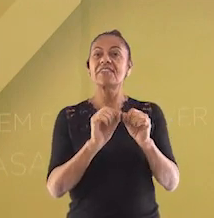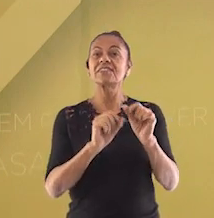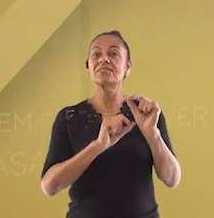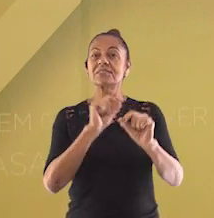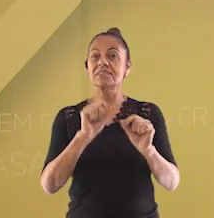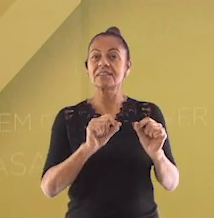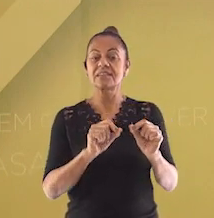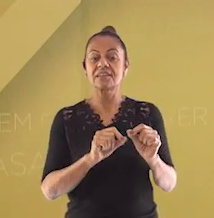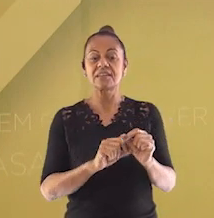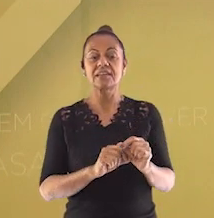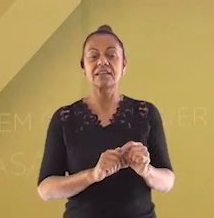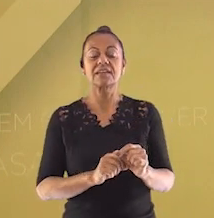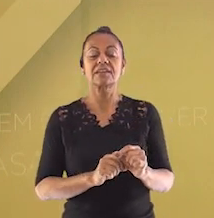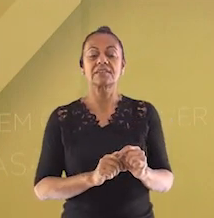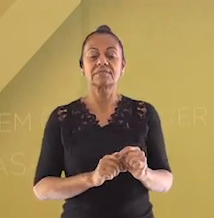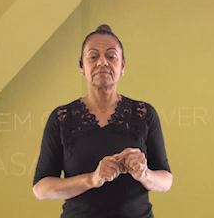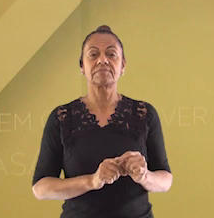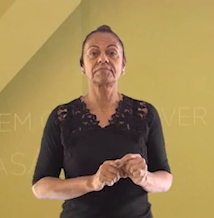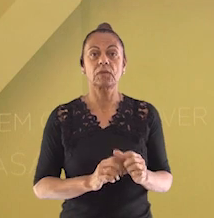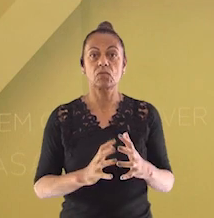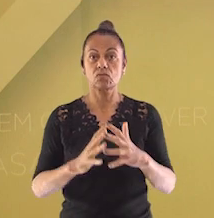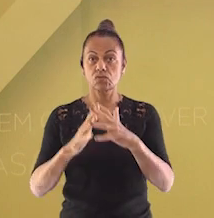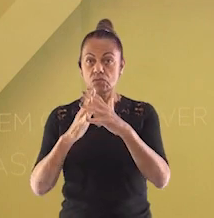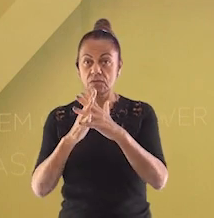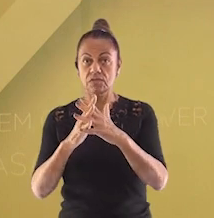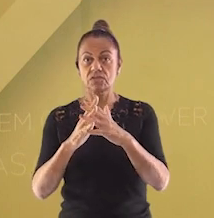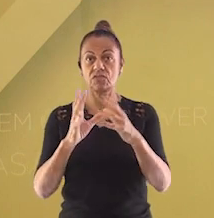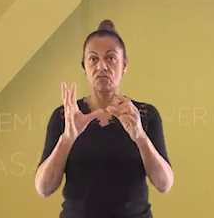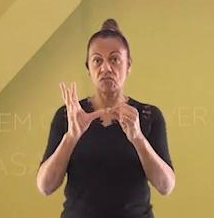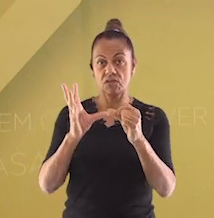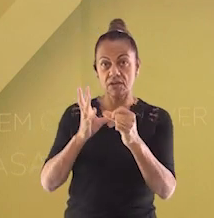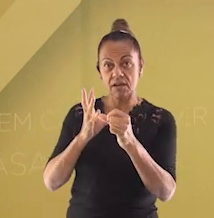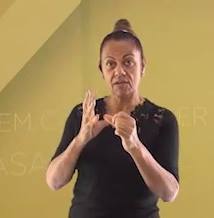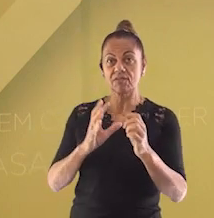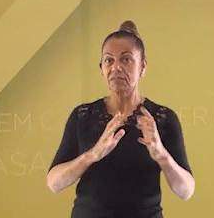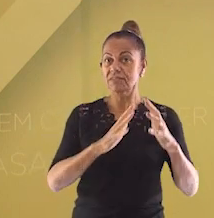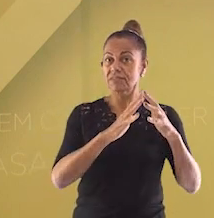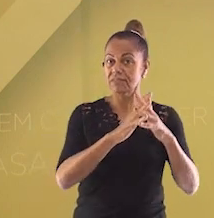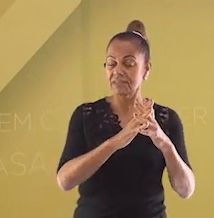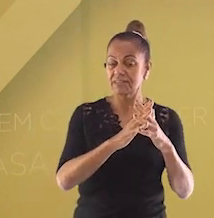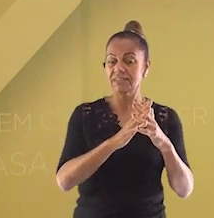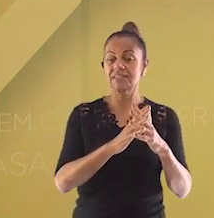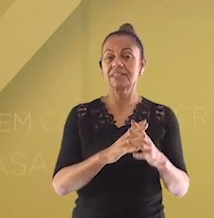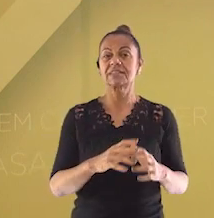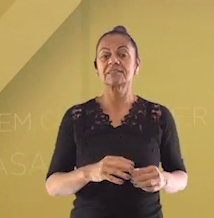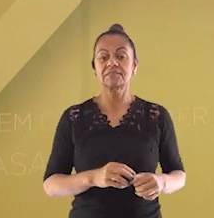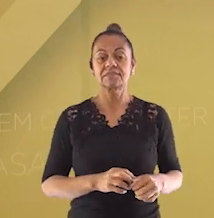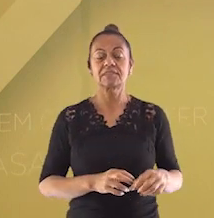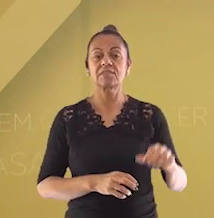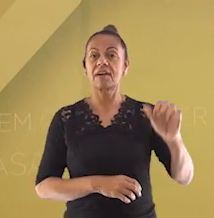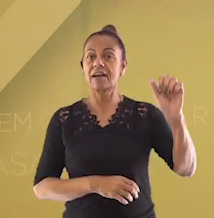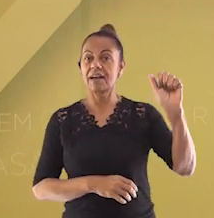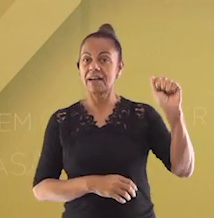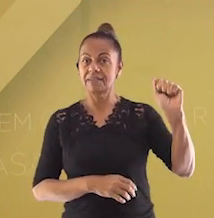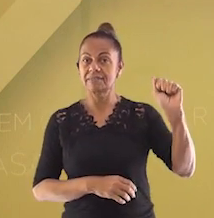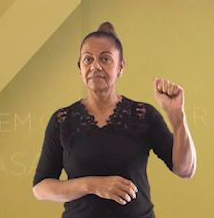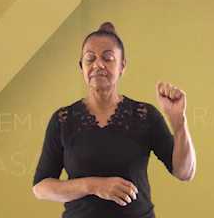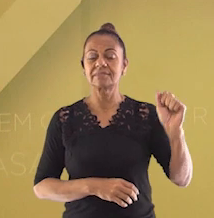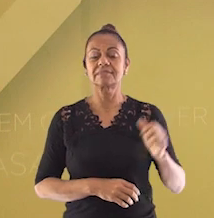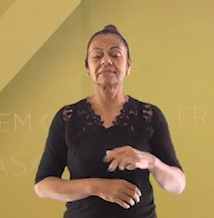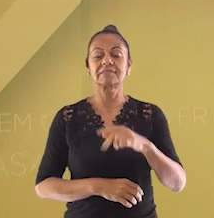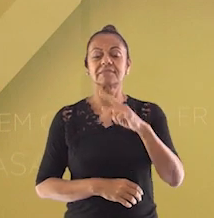consoante vogal consoante sanduíche de vogal portanto letra A